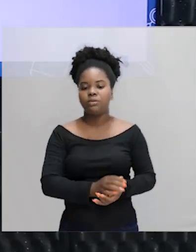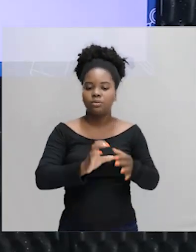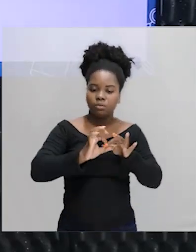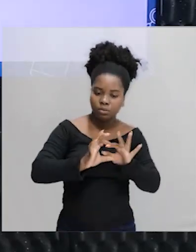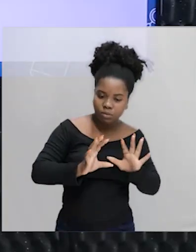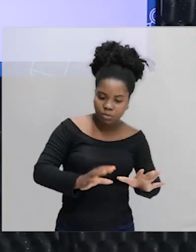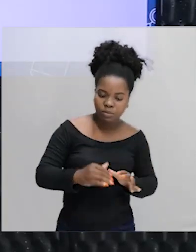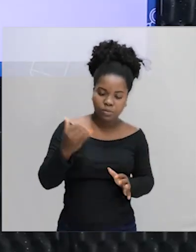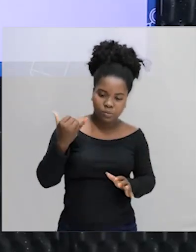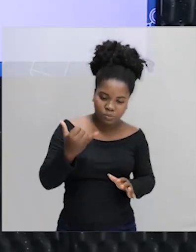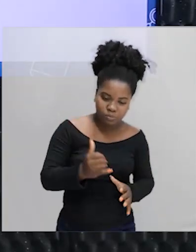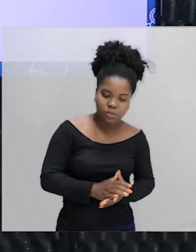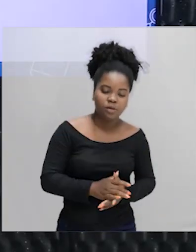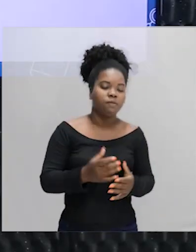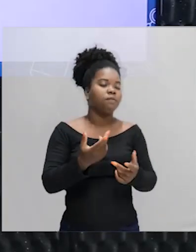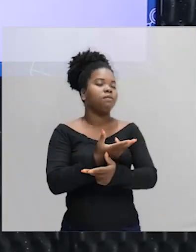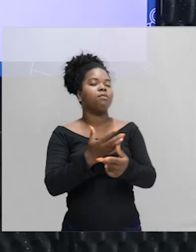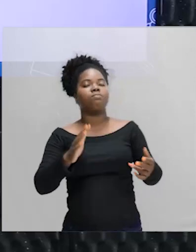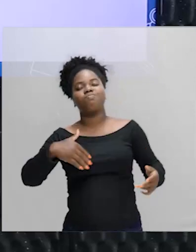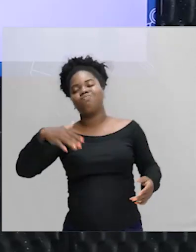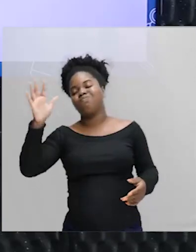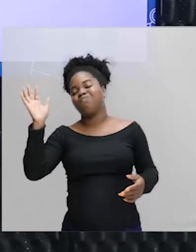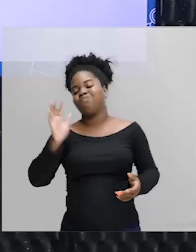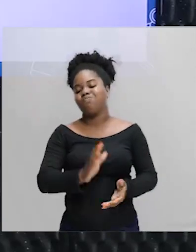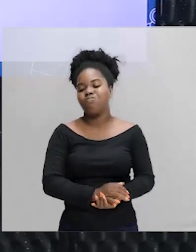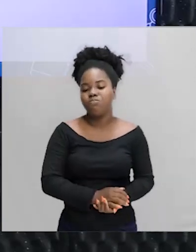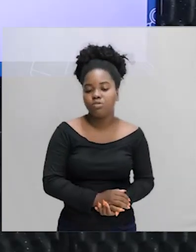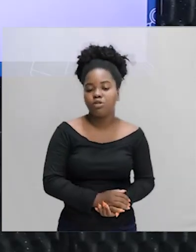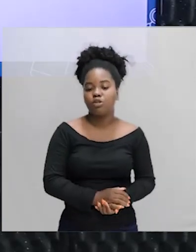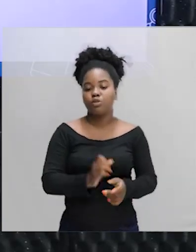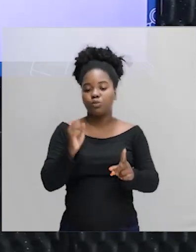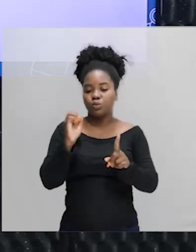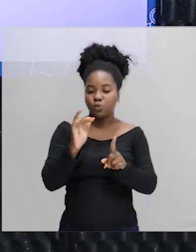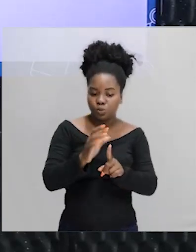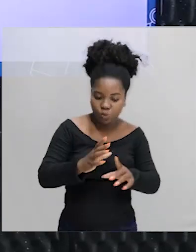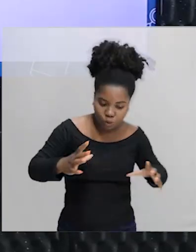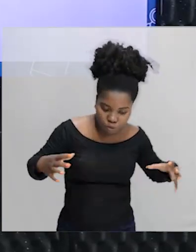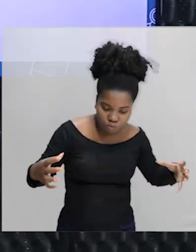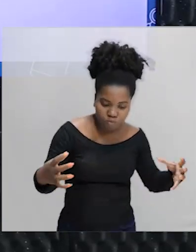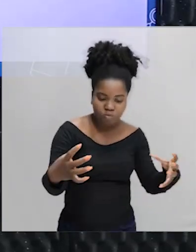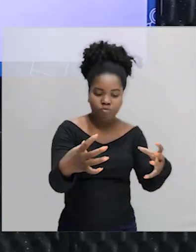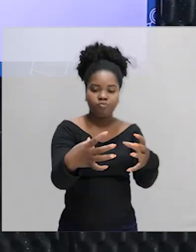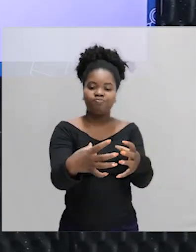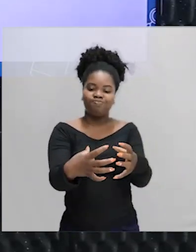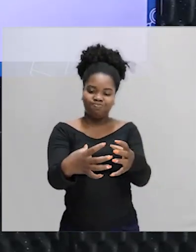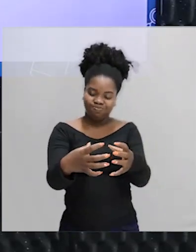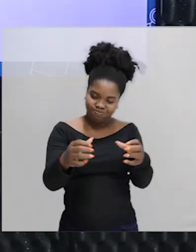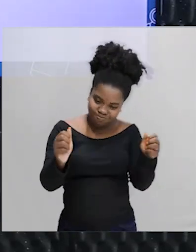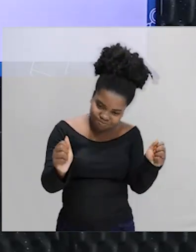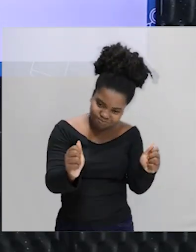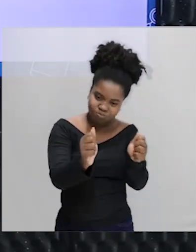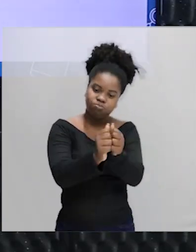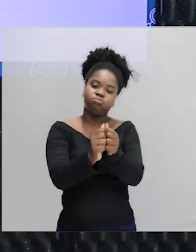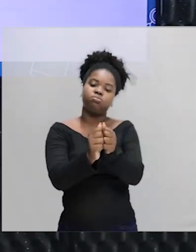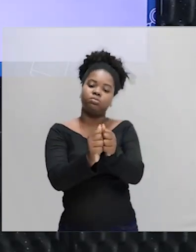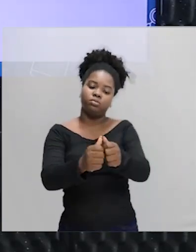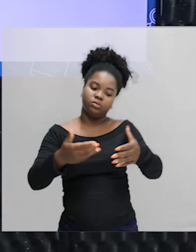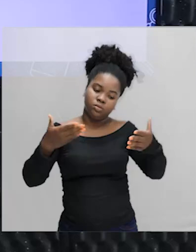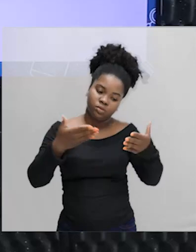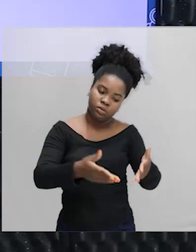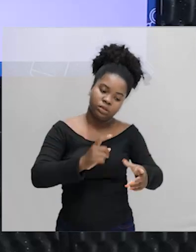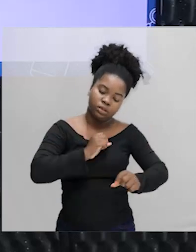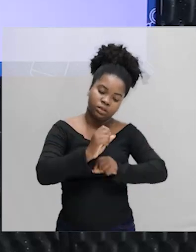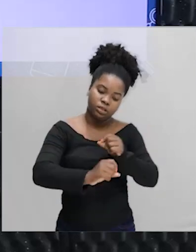liberação de energia muito grande, tá ok? Então todo esse gás aglomerado, comprimido, no centro vai formando as